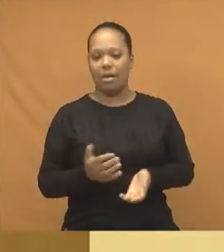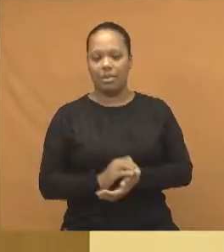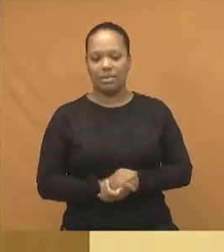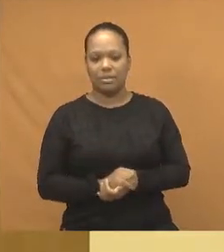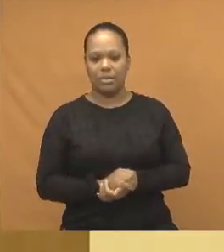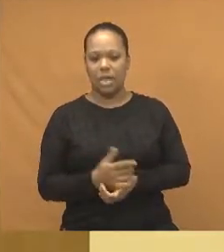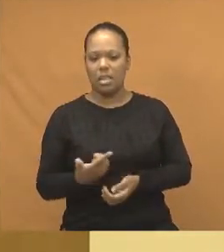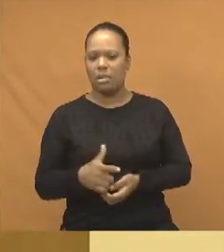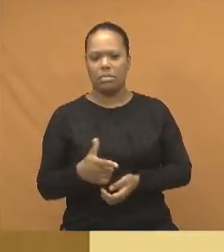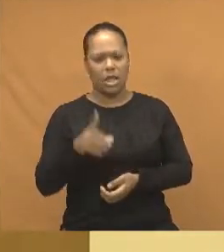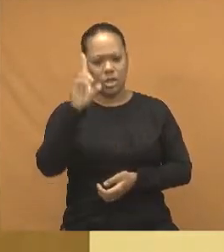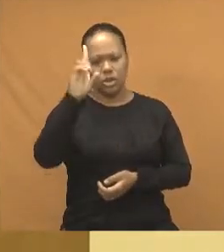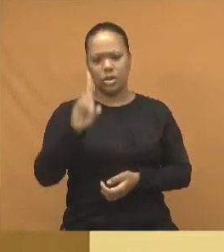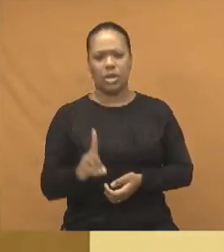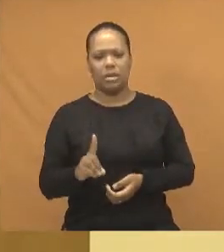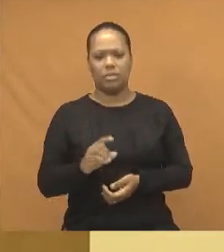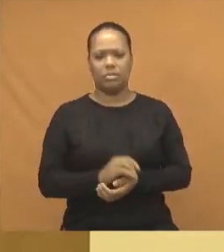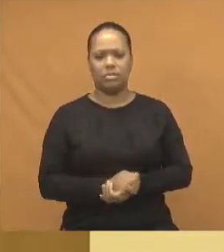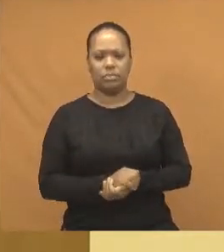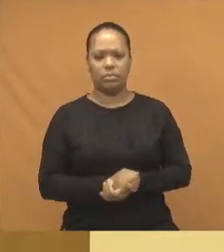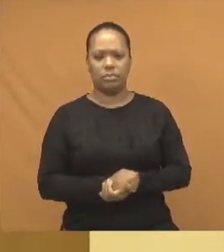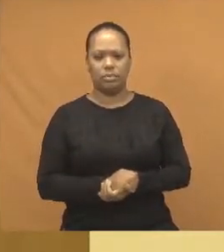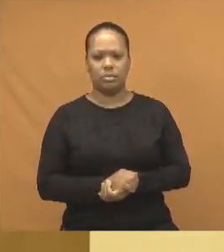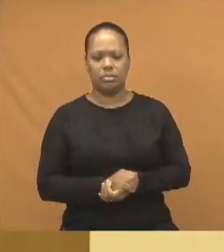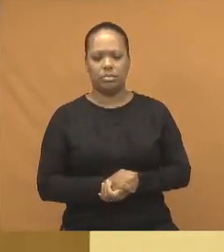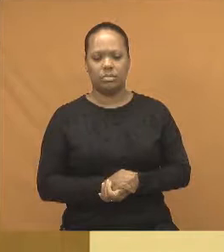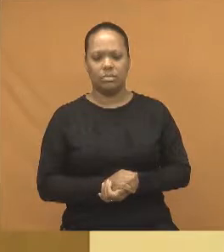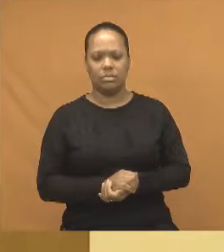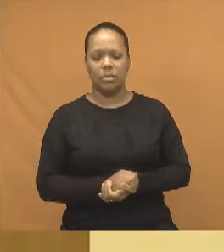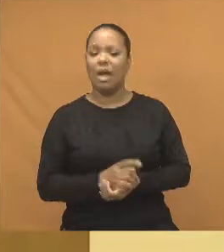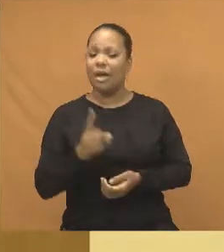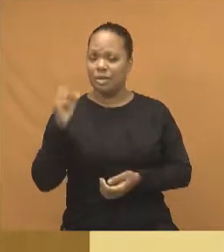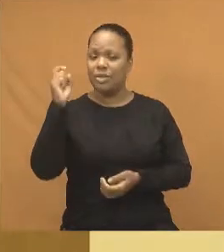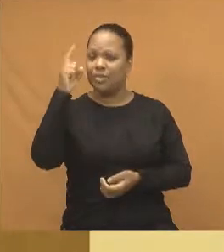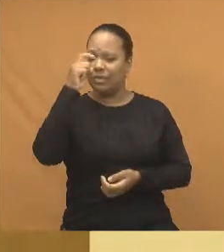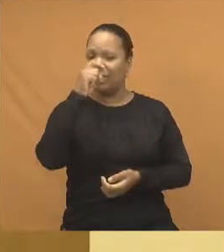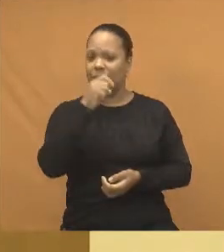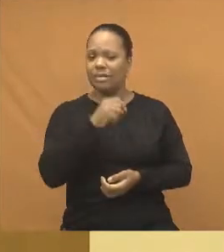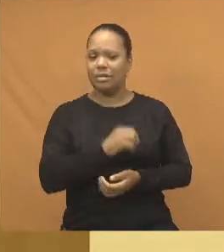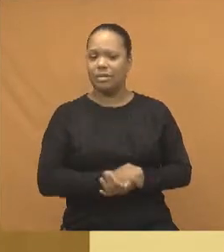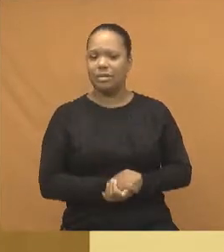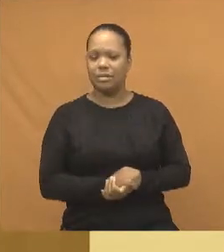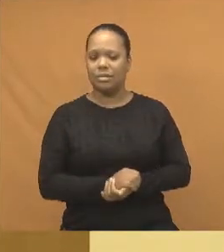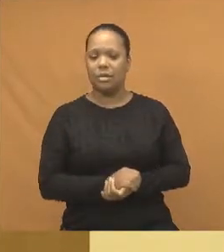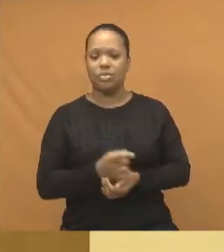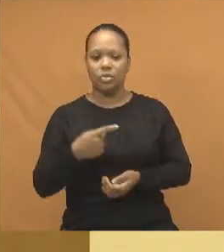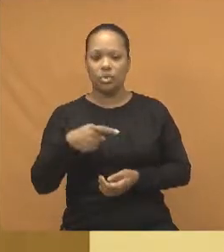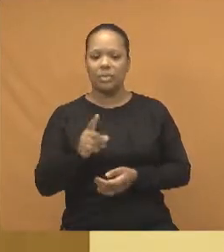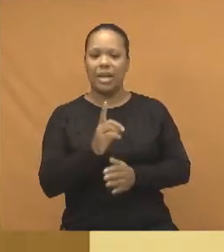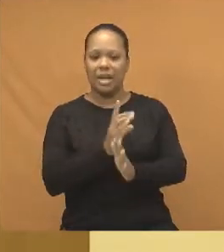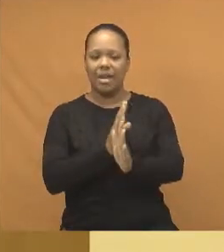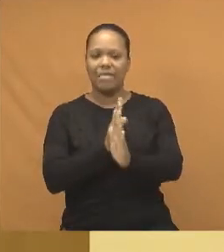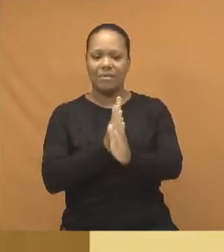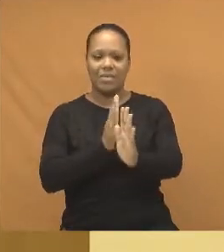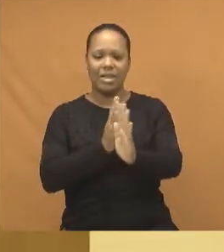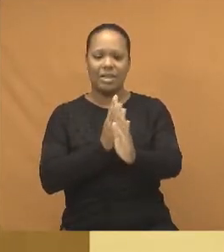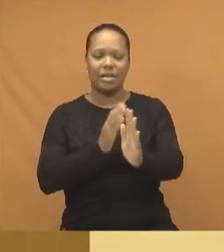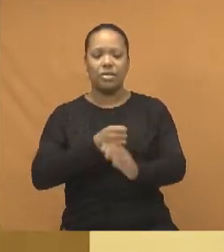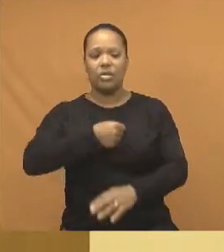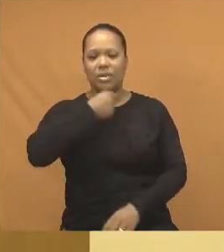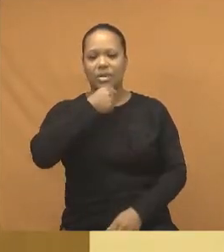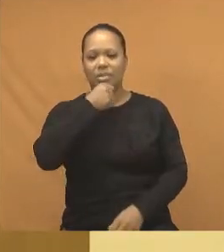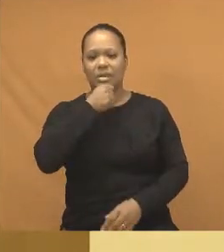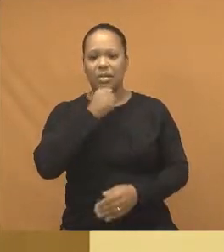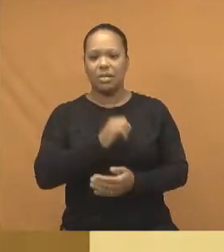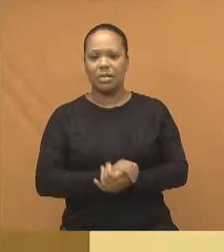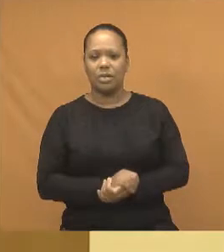aquele direito. Muitas vezes é difícil falar isso, né? Mas a gente vai na fila, por exemplo, do idoso, o idoso